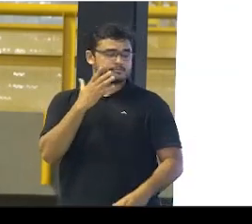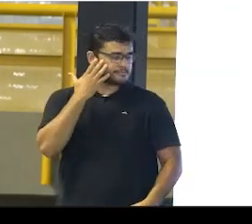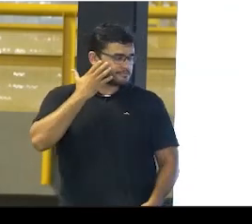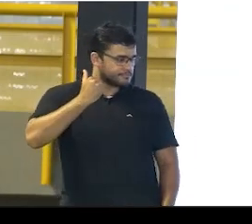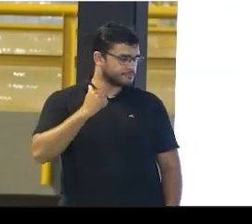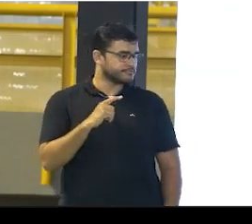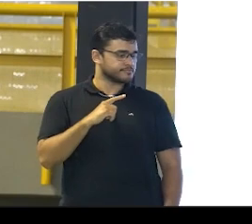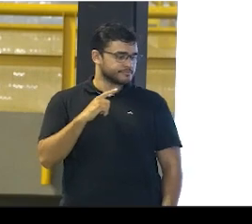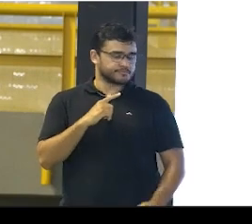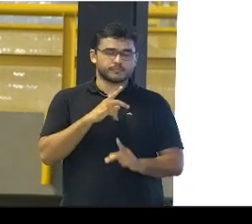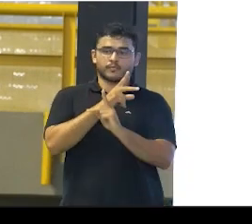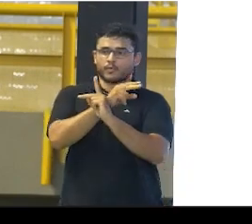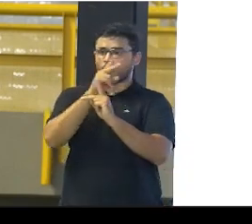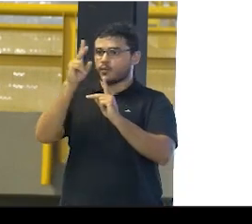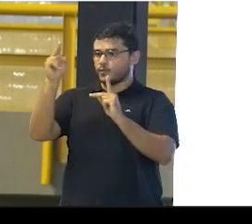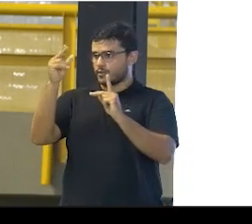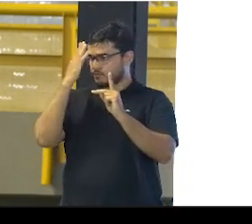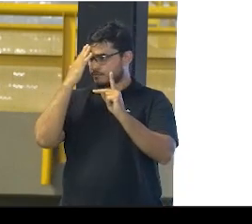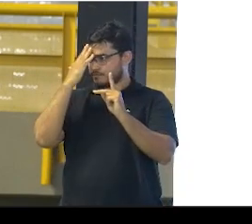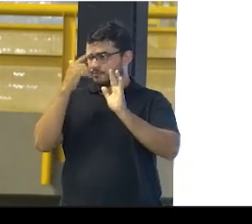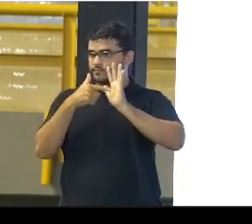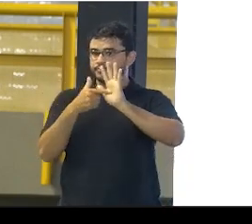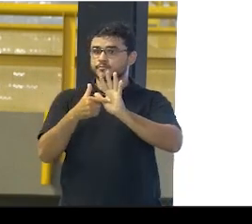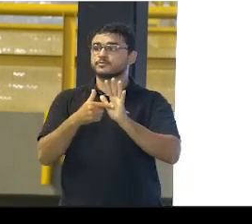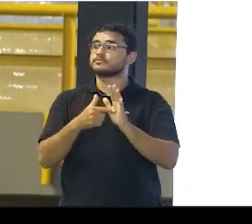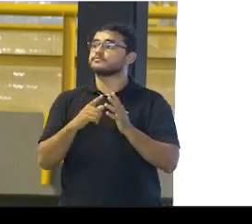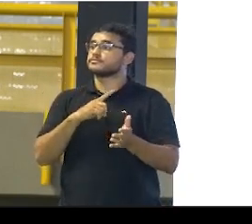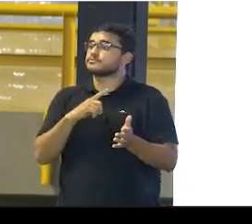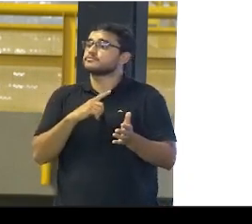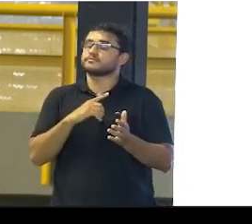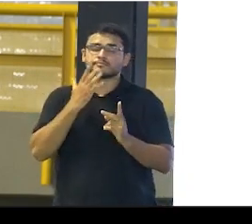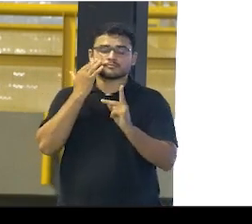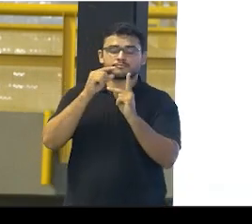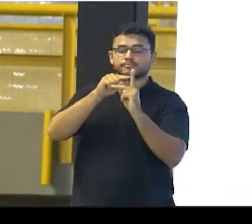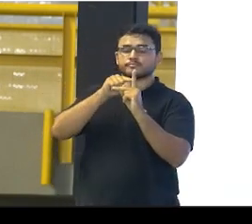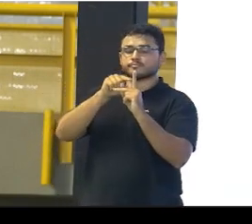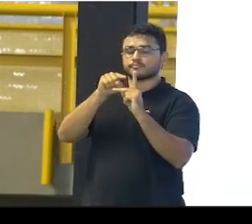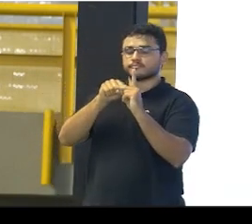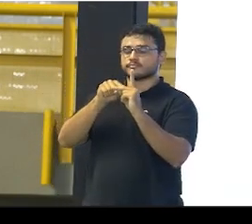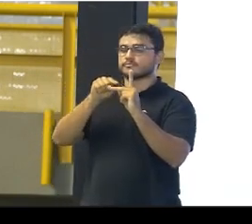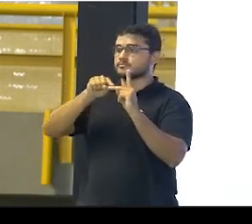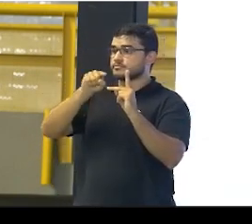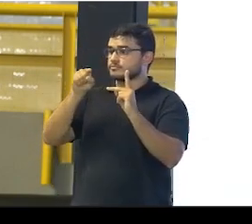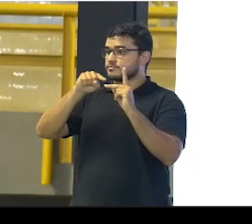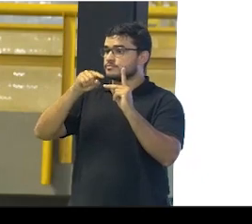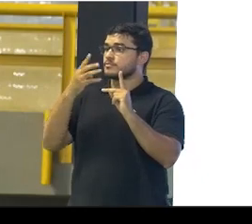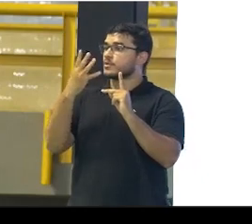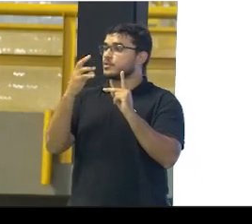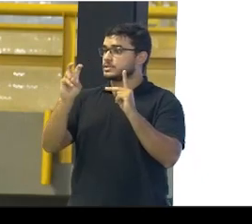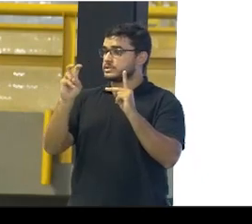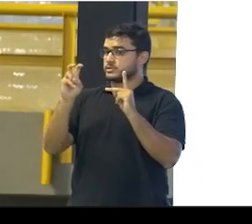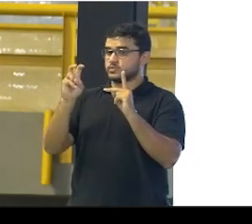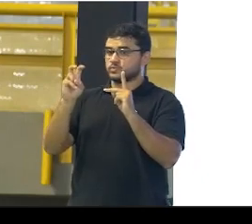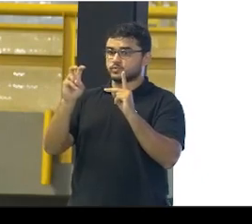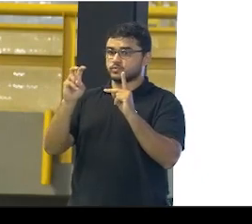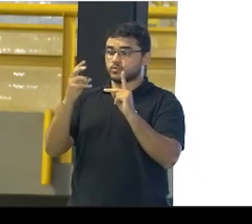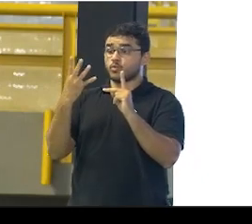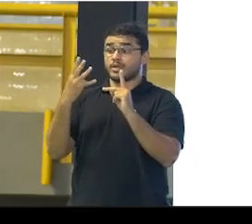base menor vezes a altura sobre 2. Gente, 12 mais 18 dá